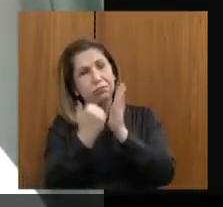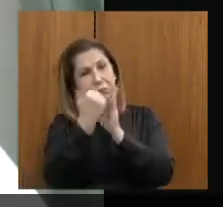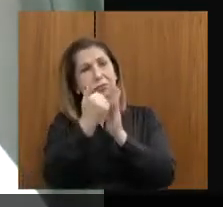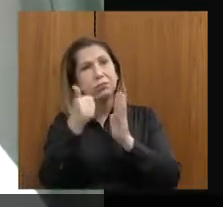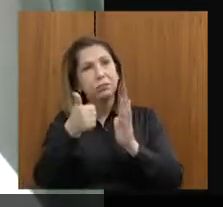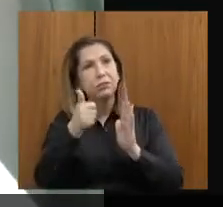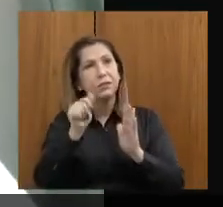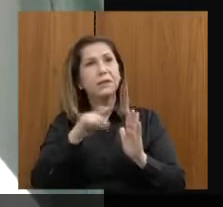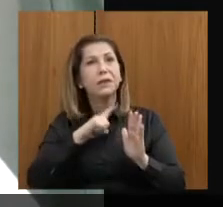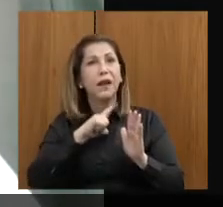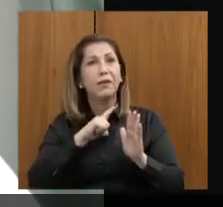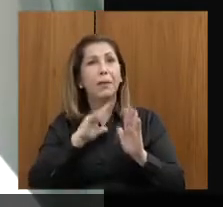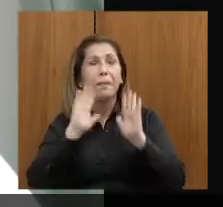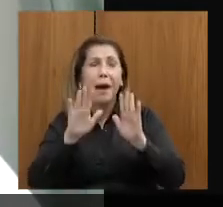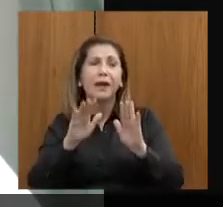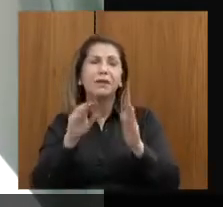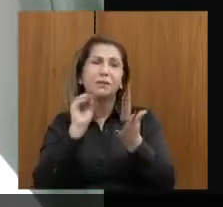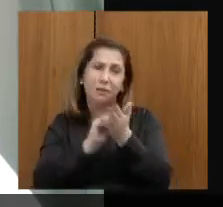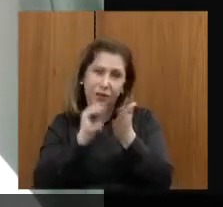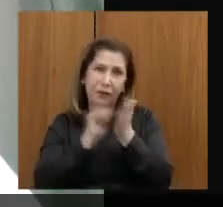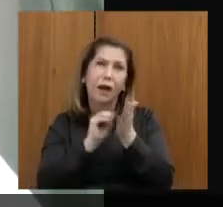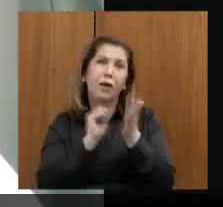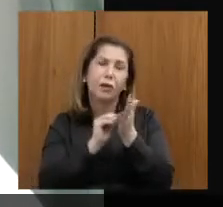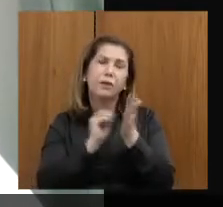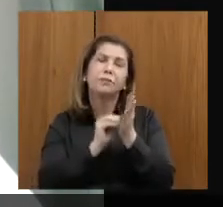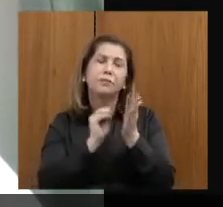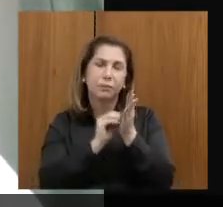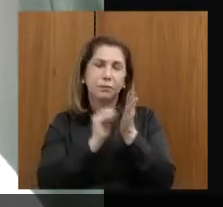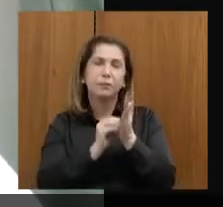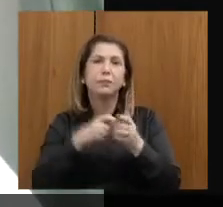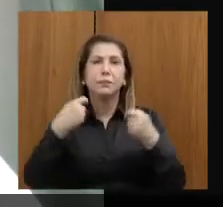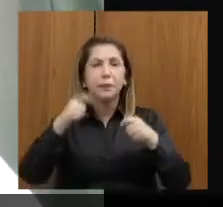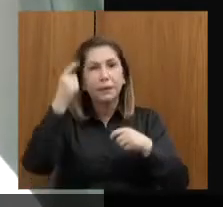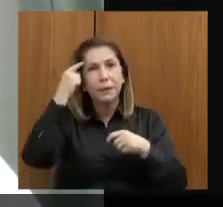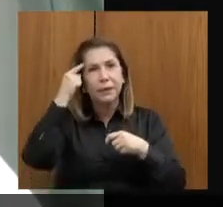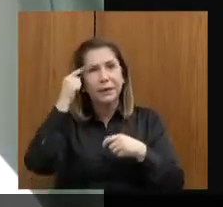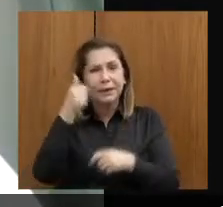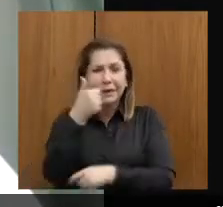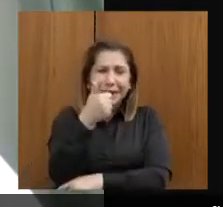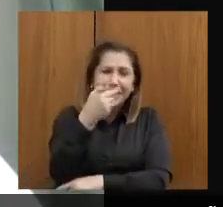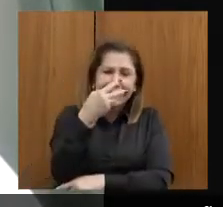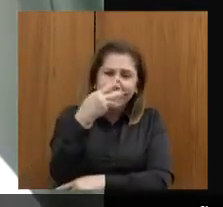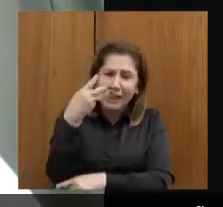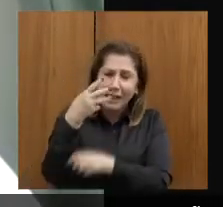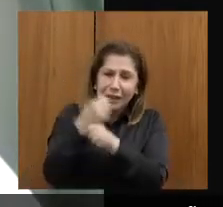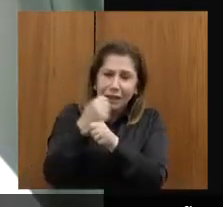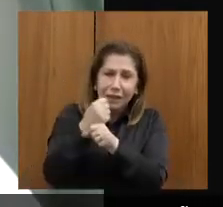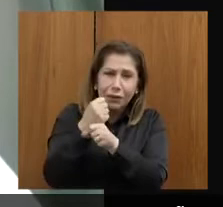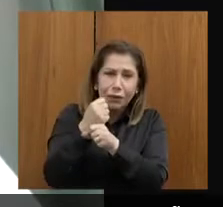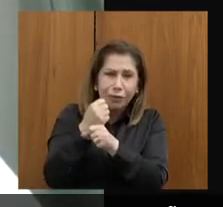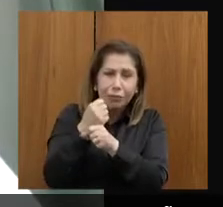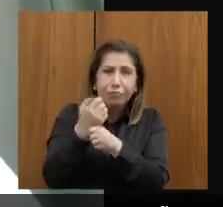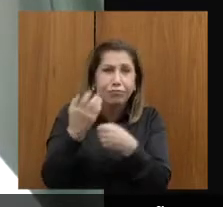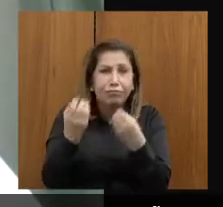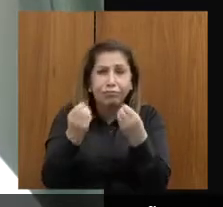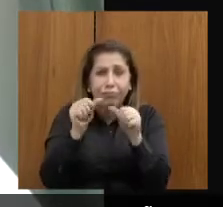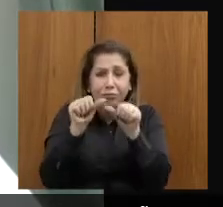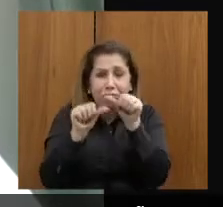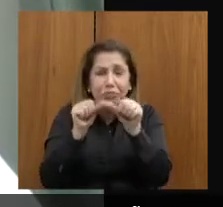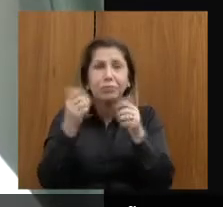mas nós vamos ir muito além sabe bem pensado consegui ninguém para ir não é e